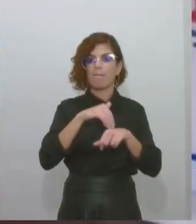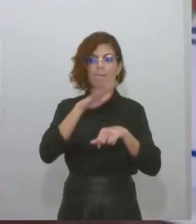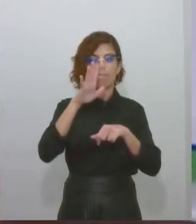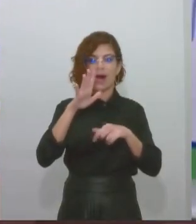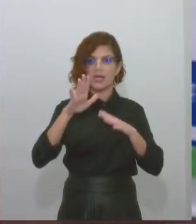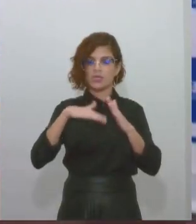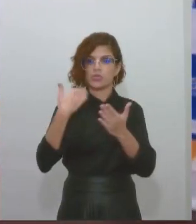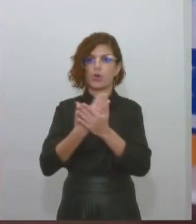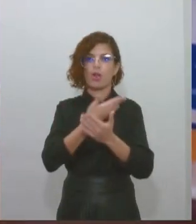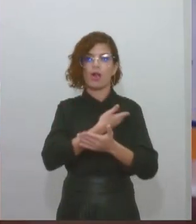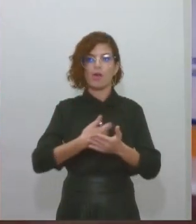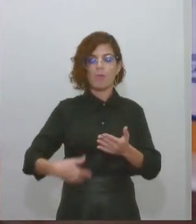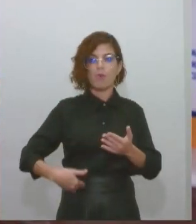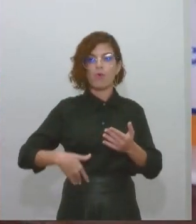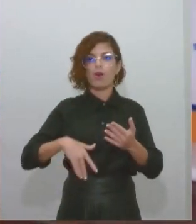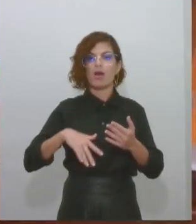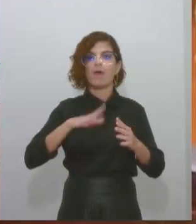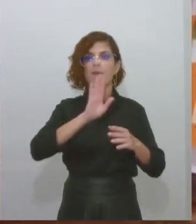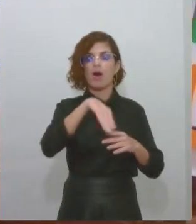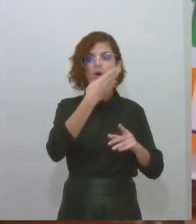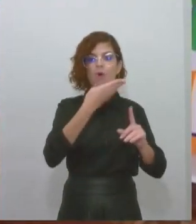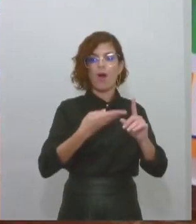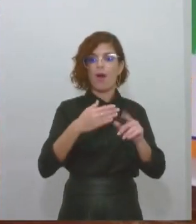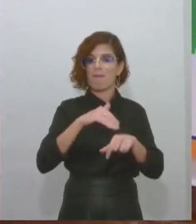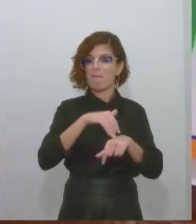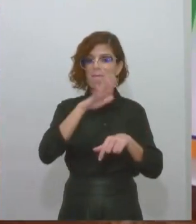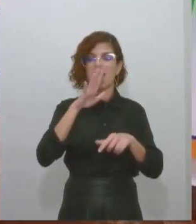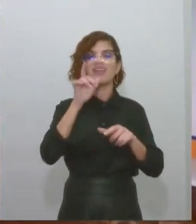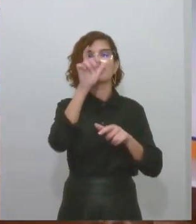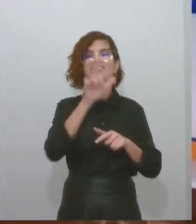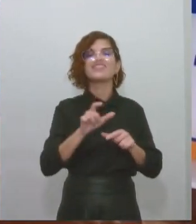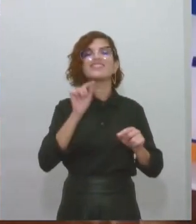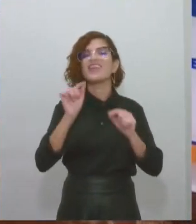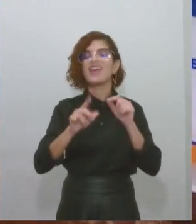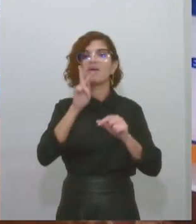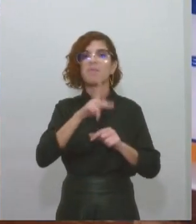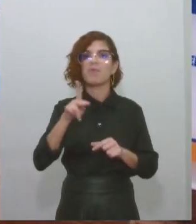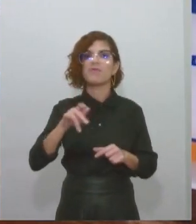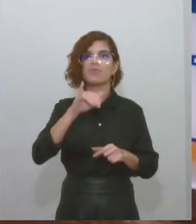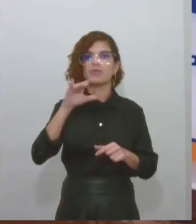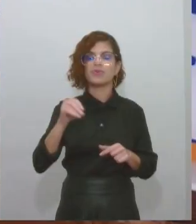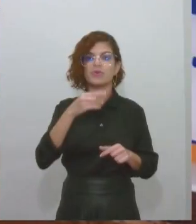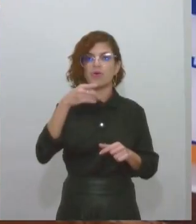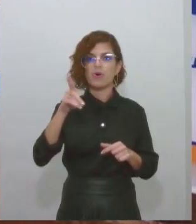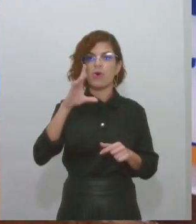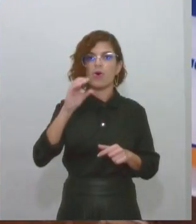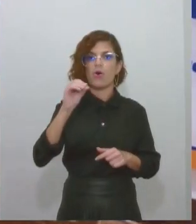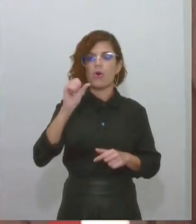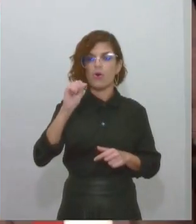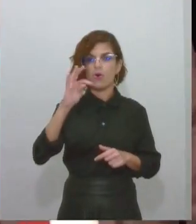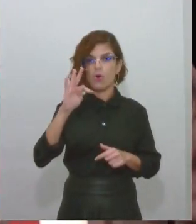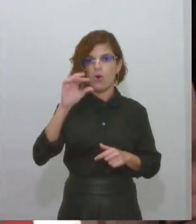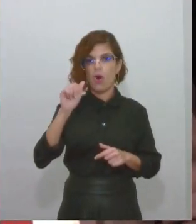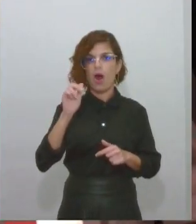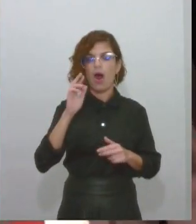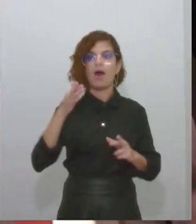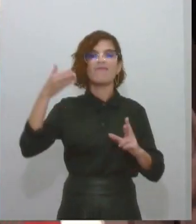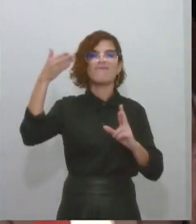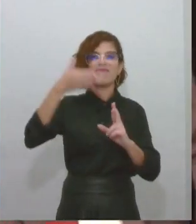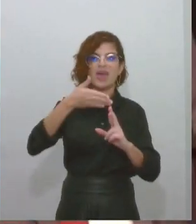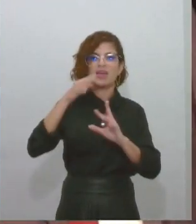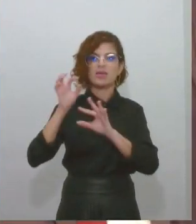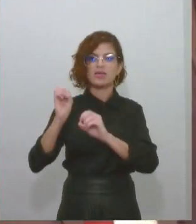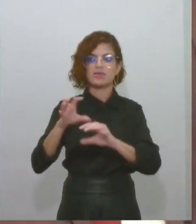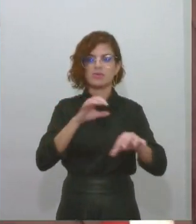o saudoso professor João Costa, uma referência na educação sergipana por mais de 50 anos. Os filhos